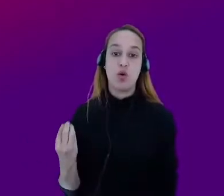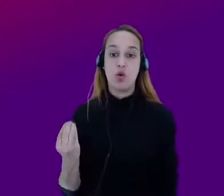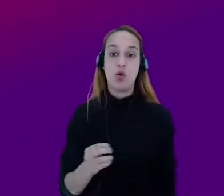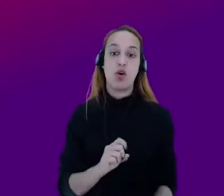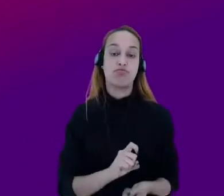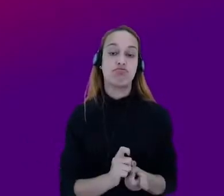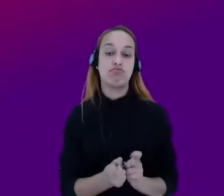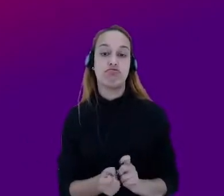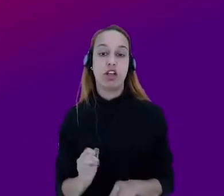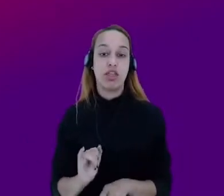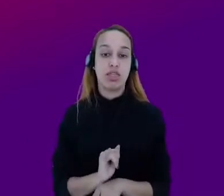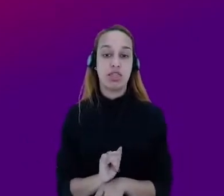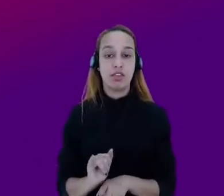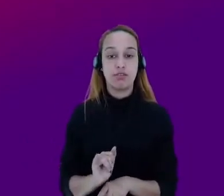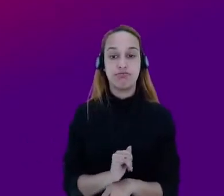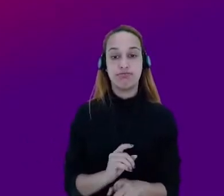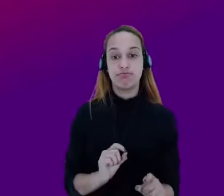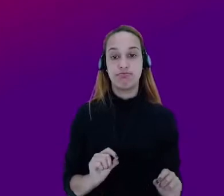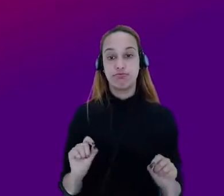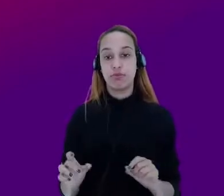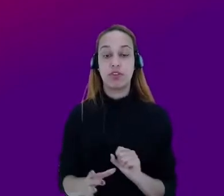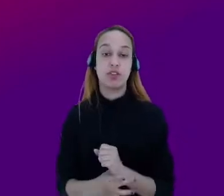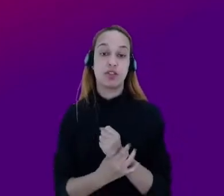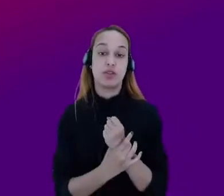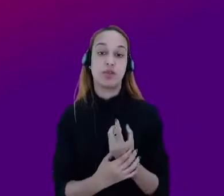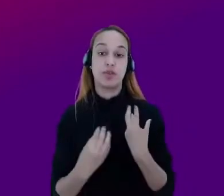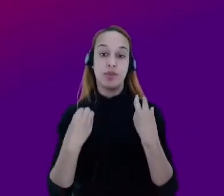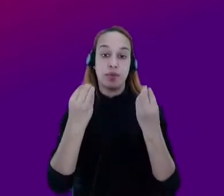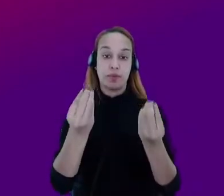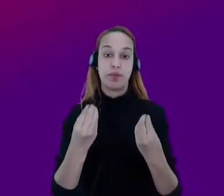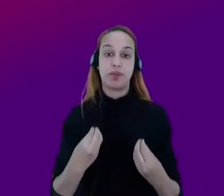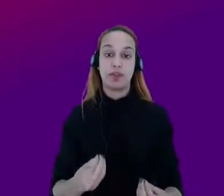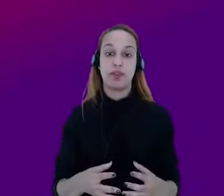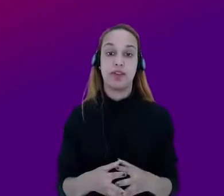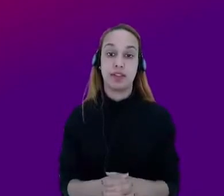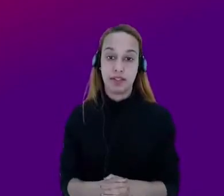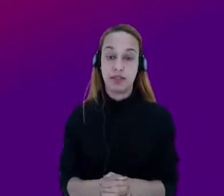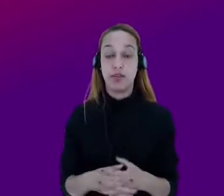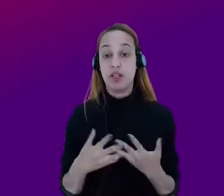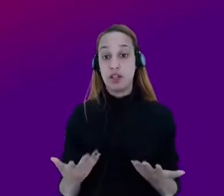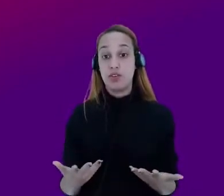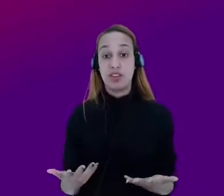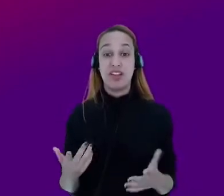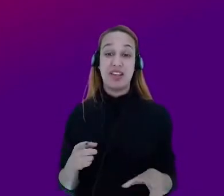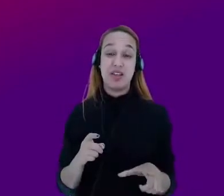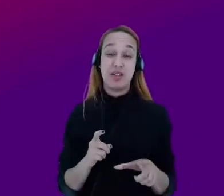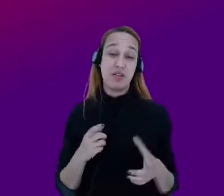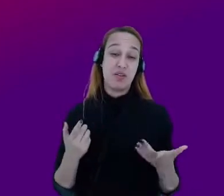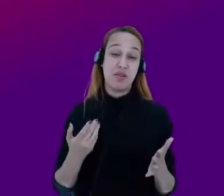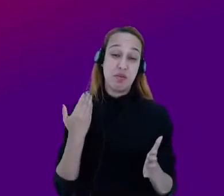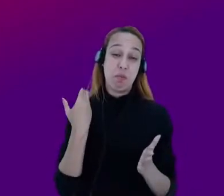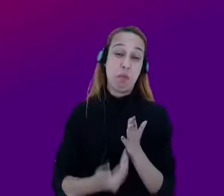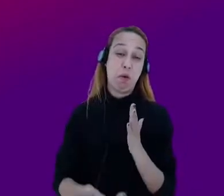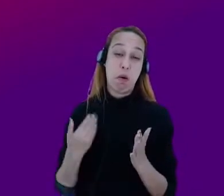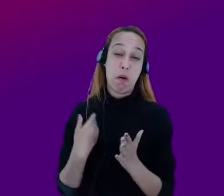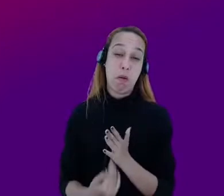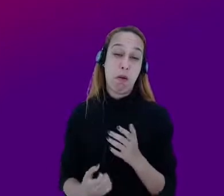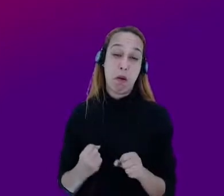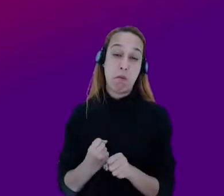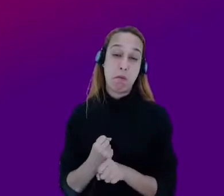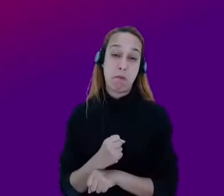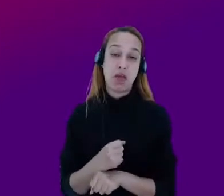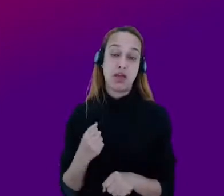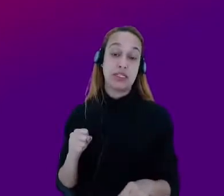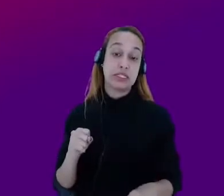nossas coberturas para não sofrer perdas caso esse tipo de problema